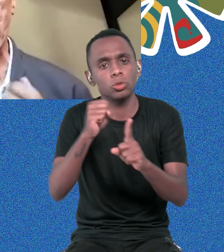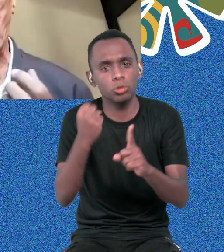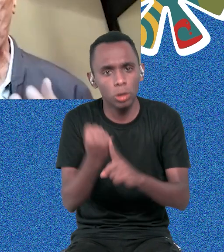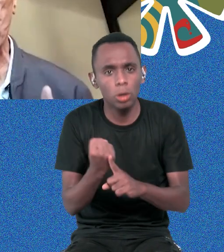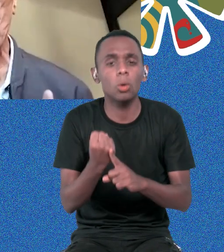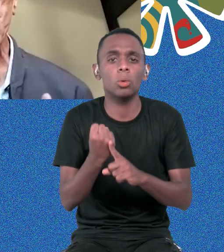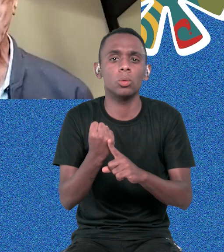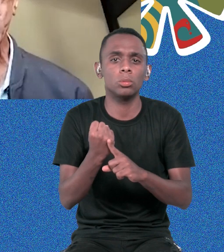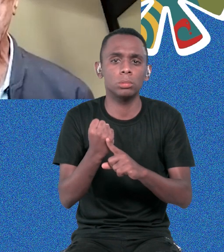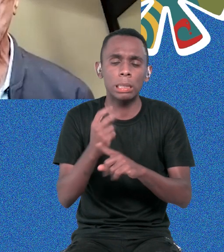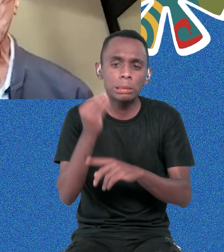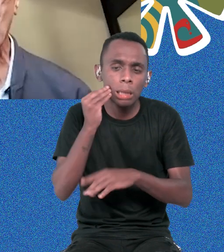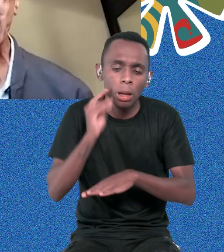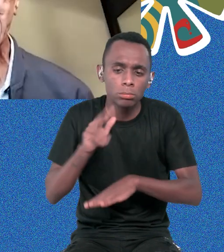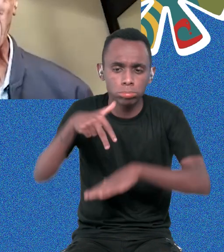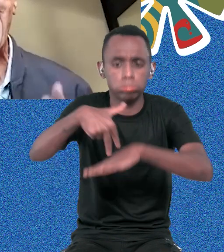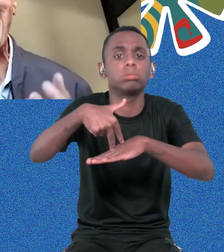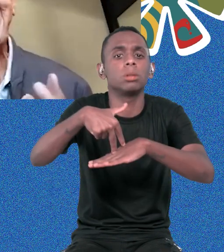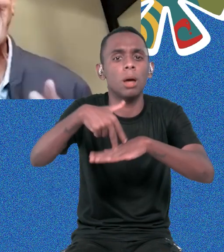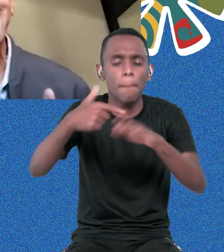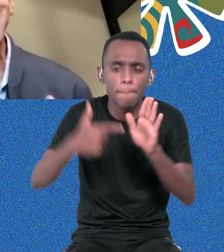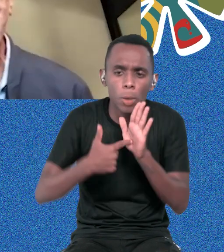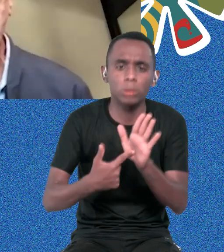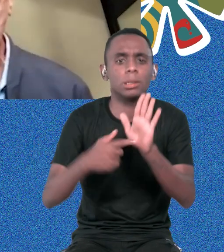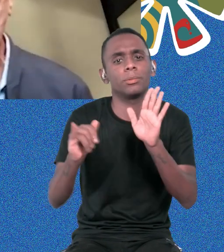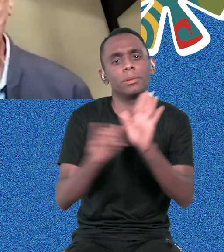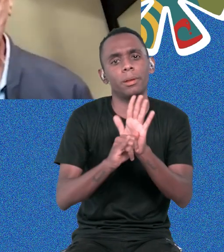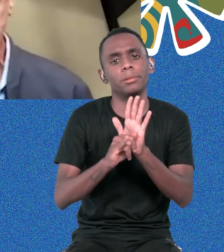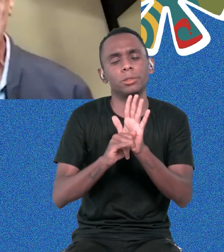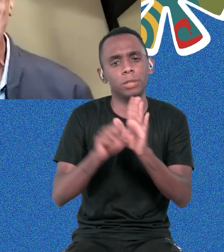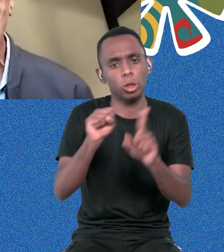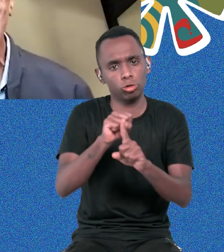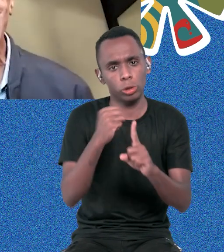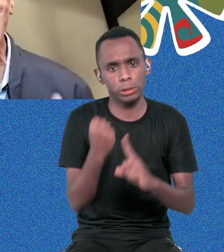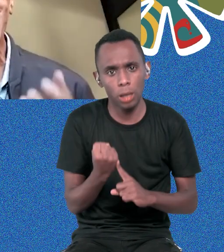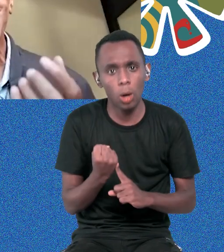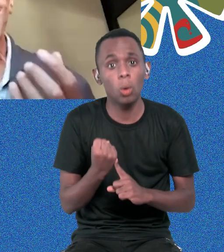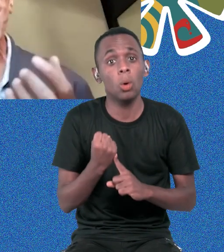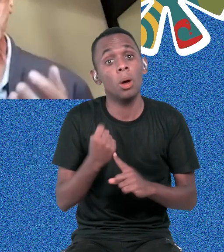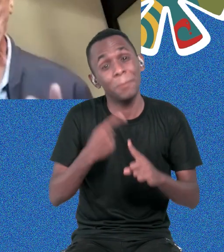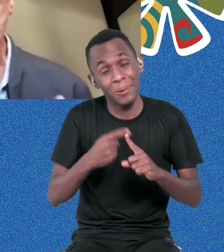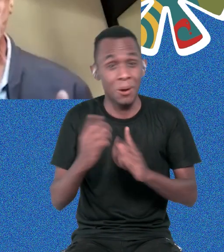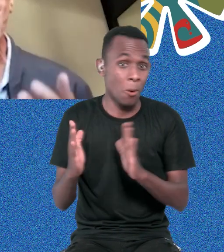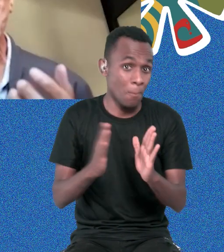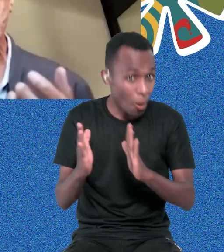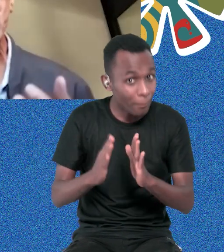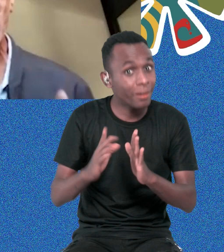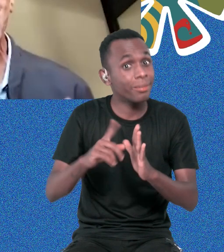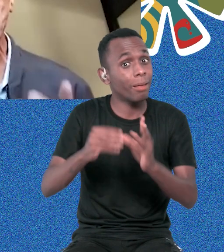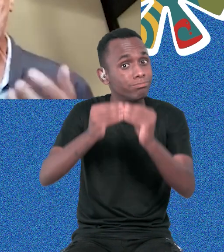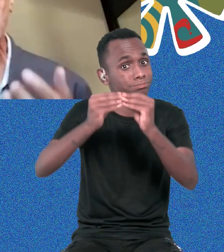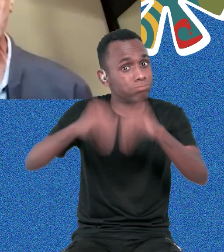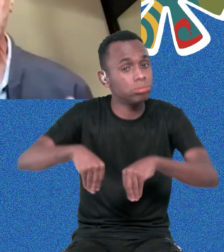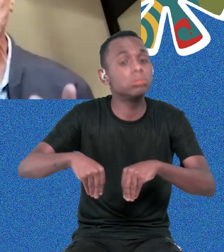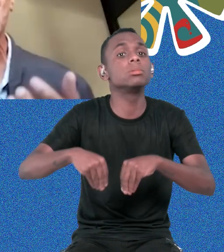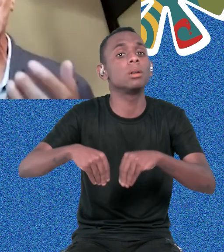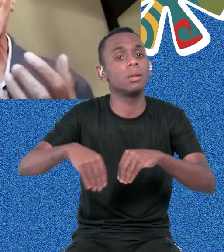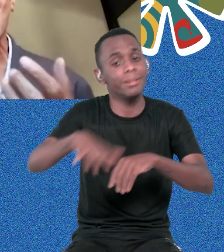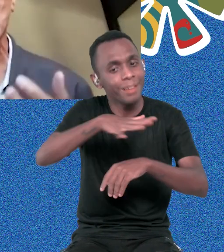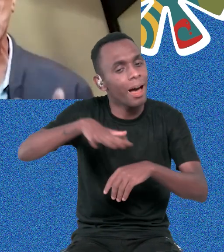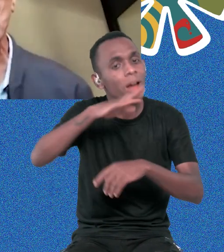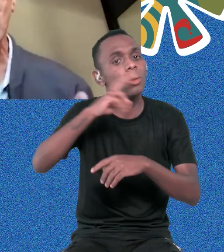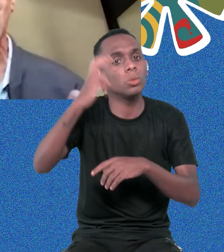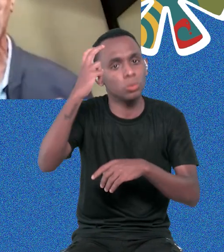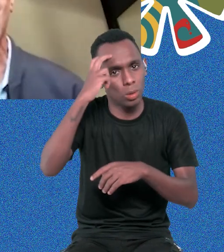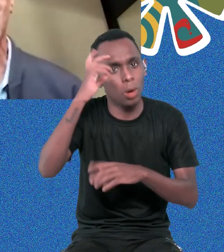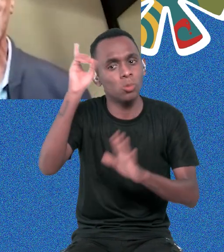de repor suas vivências culturais até em tempos de desmonte do Estado de Direitos e